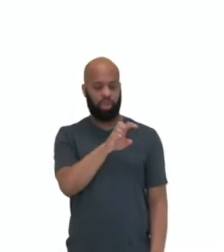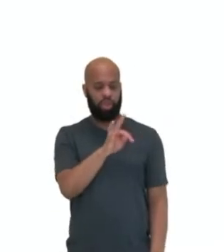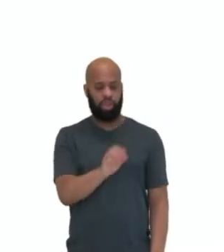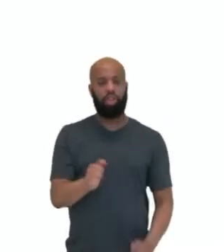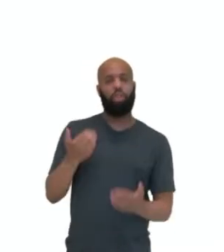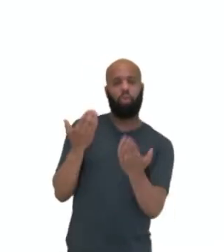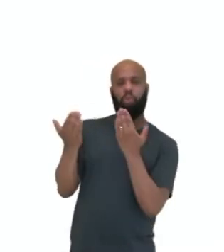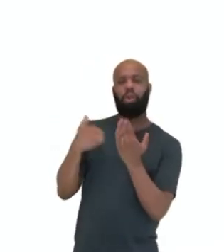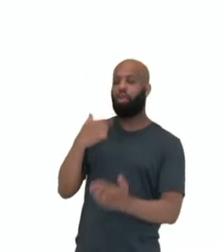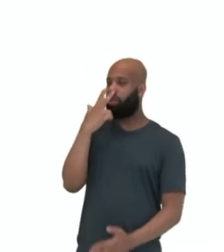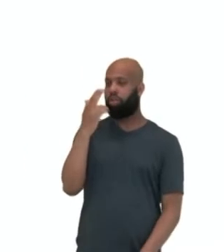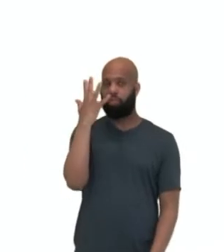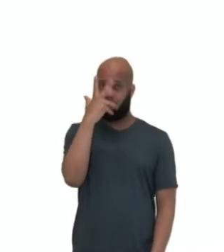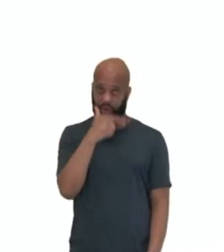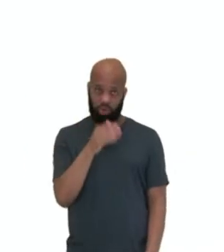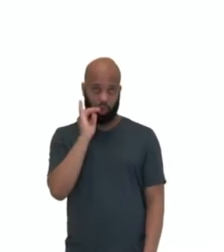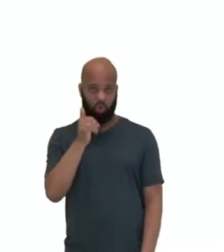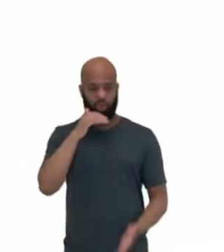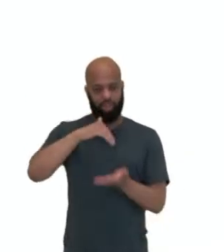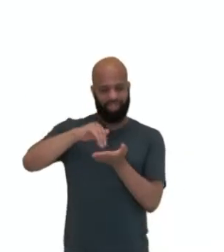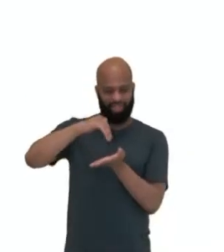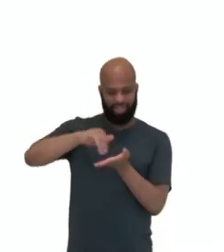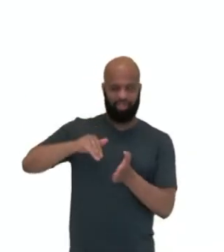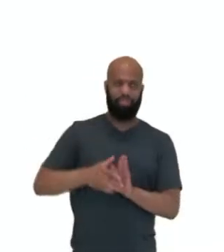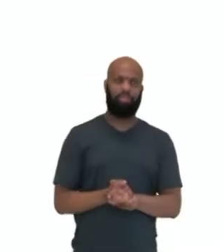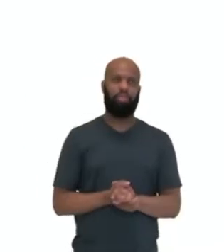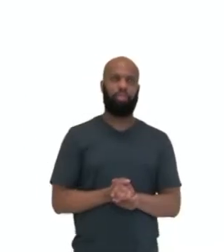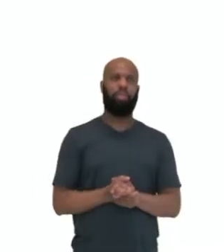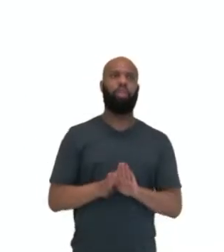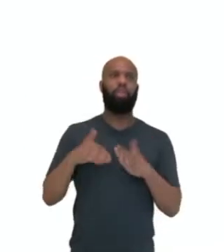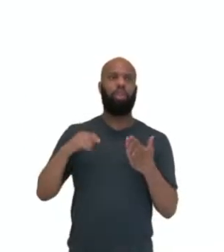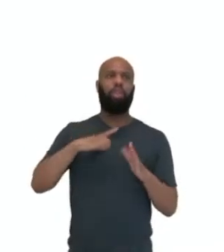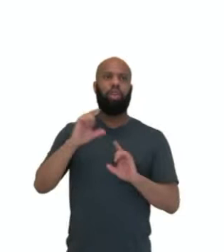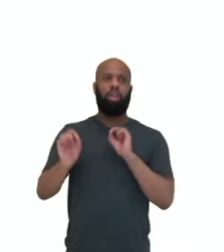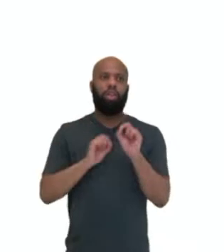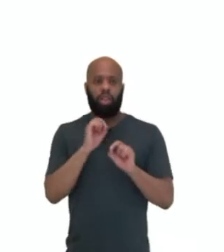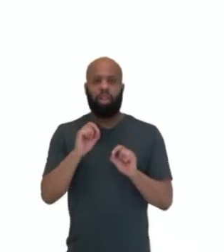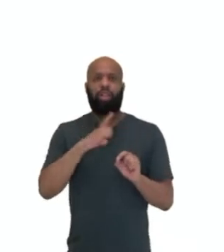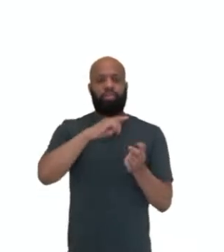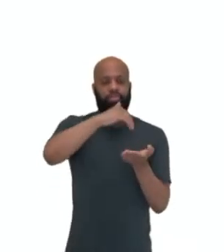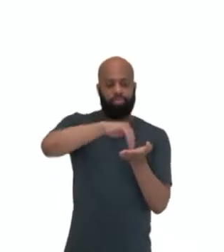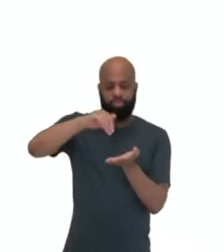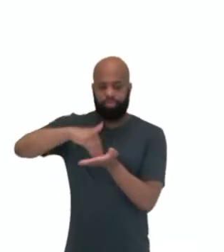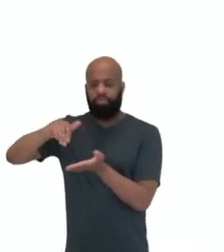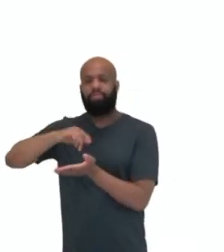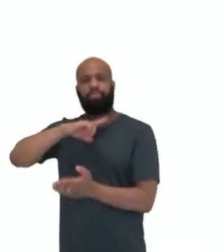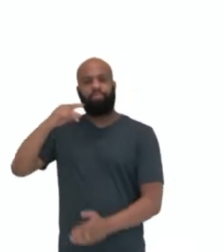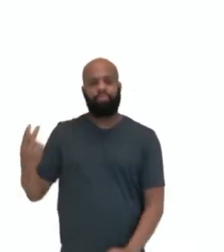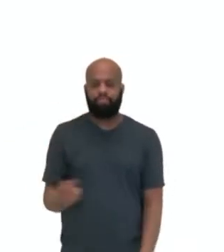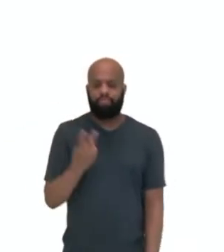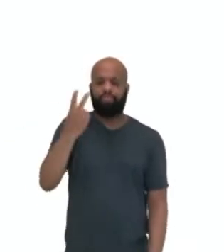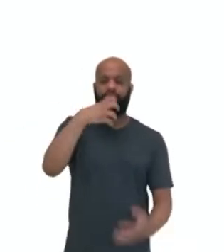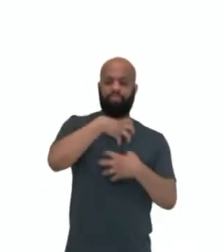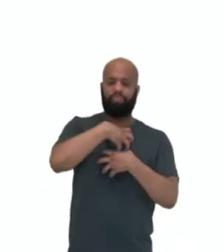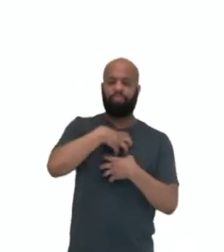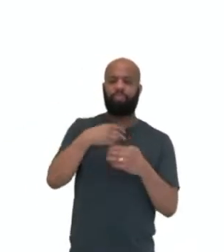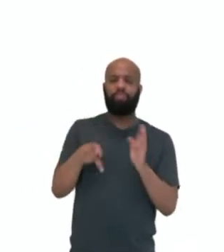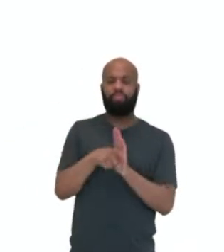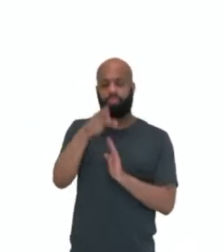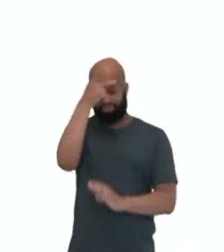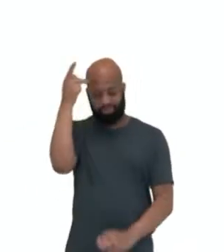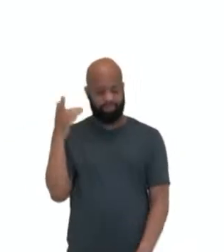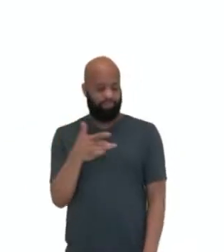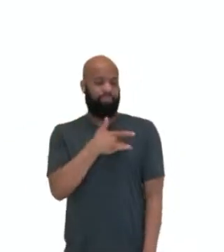Achei muito bonito, conta a secretária. Nos contatos, as secretárias valorizam os sentimentos das